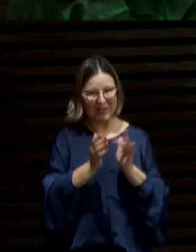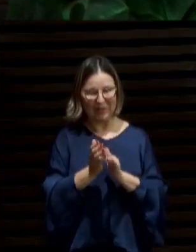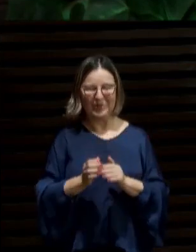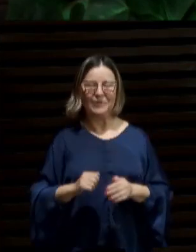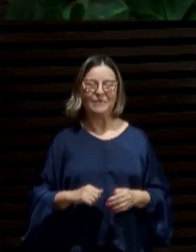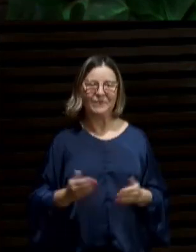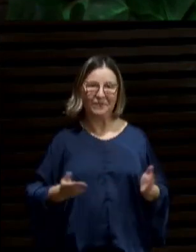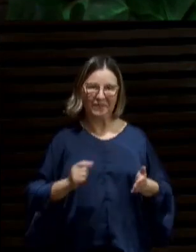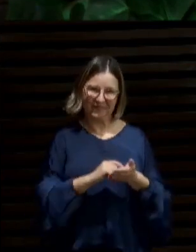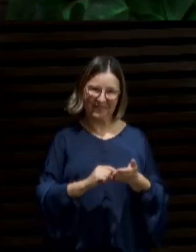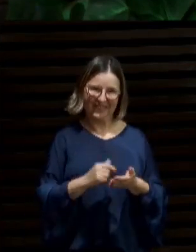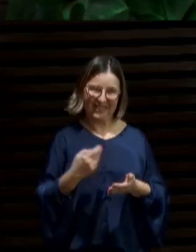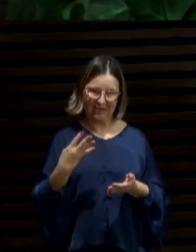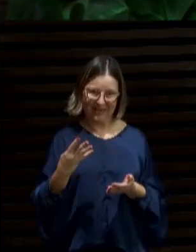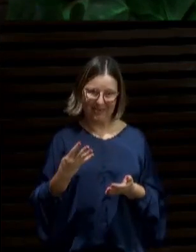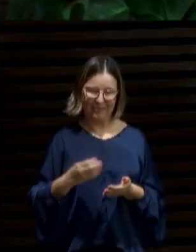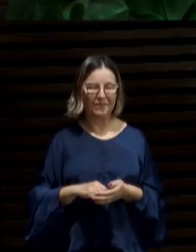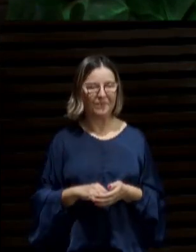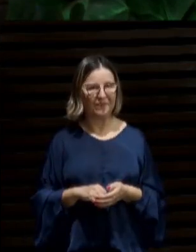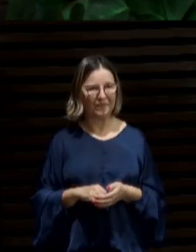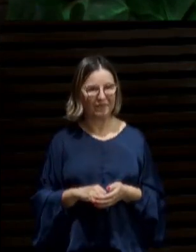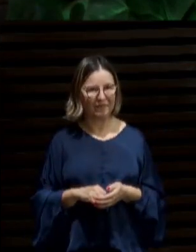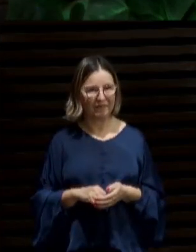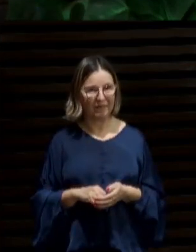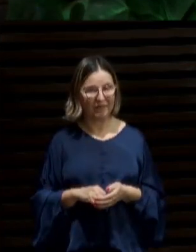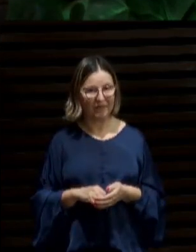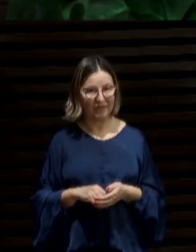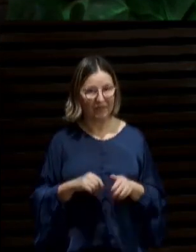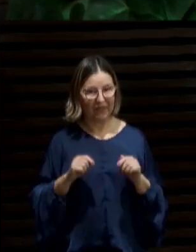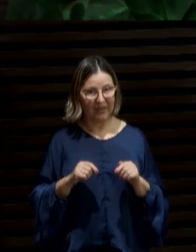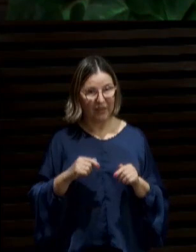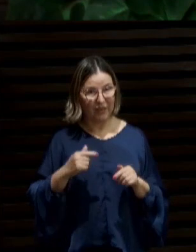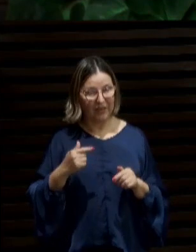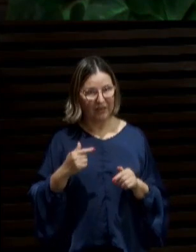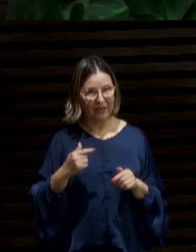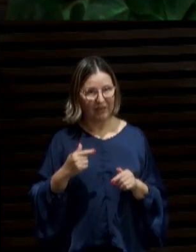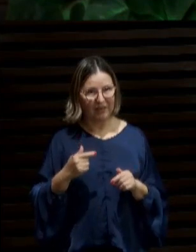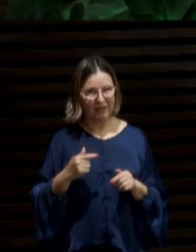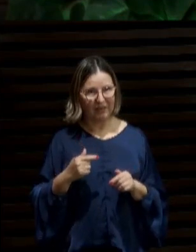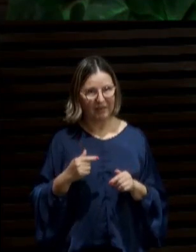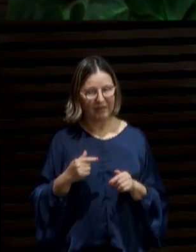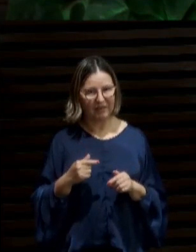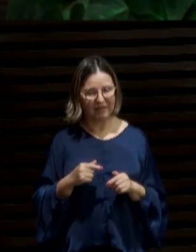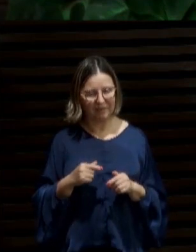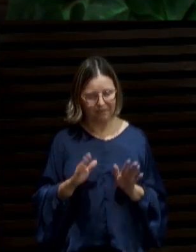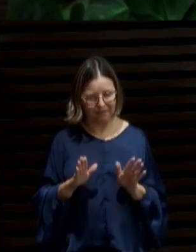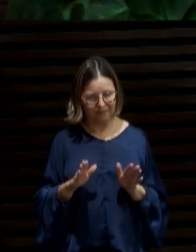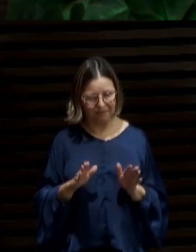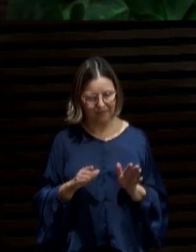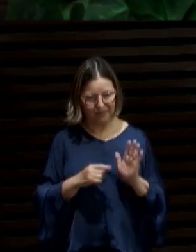4. Aqui não aparece o verbo dar, mas, quer dizer, aparece de uma outra forma, mas aqui.